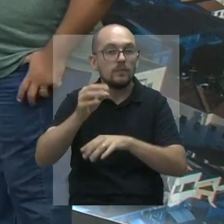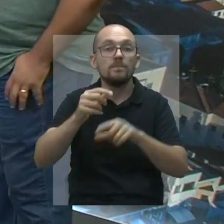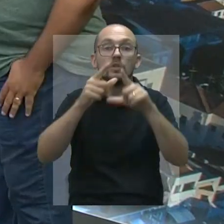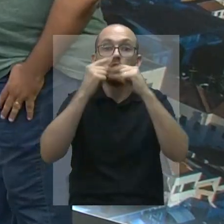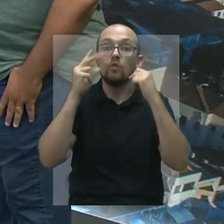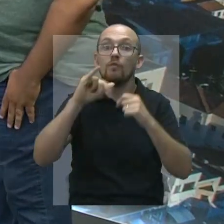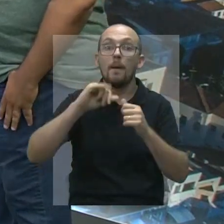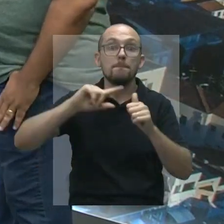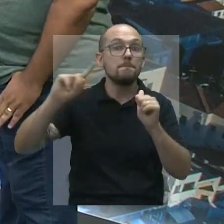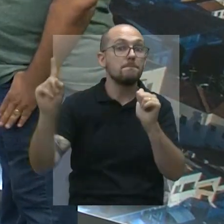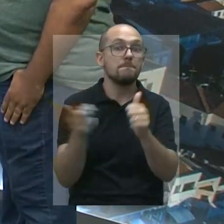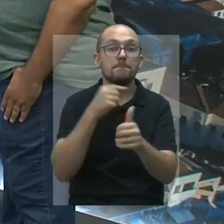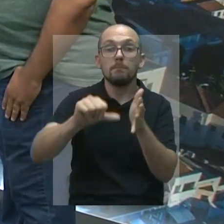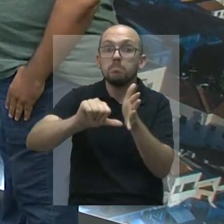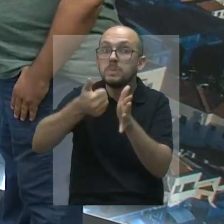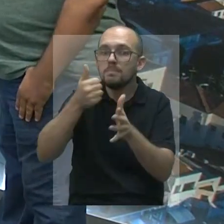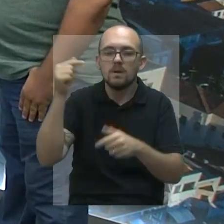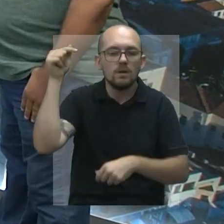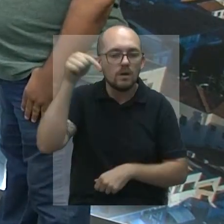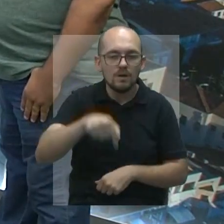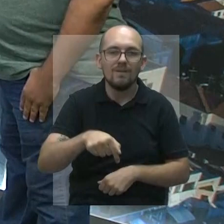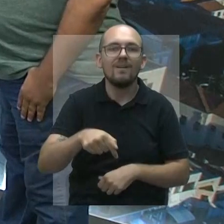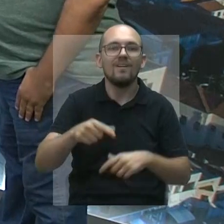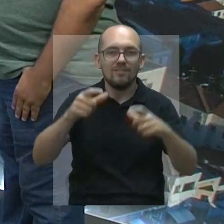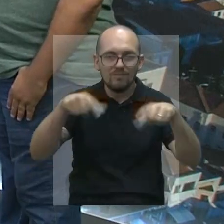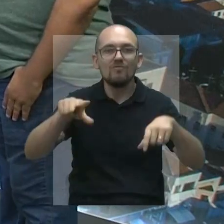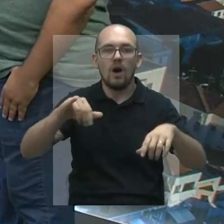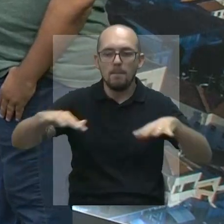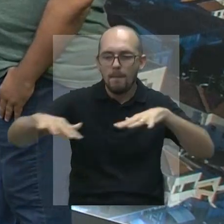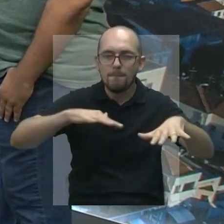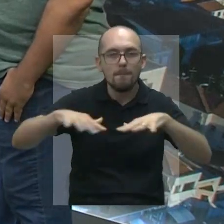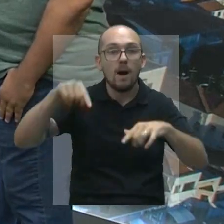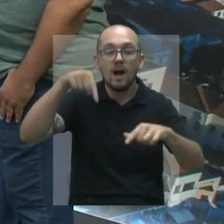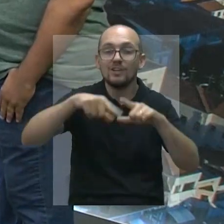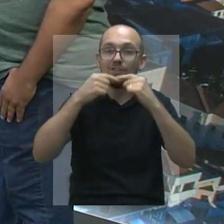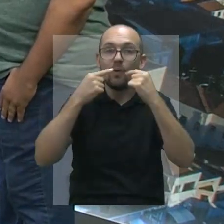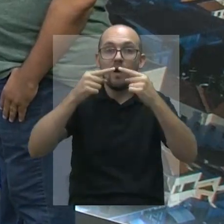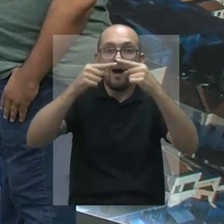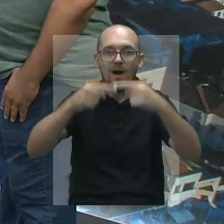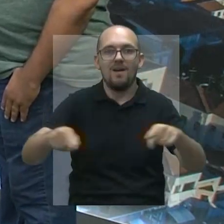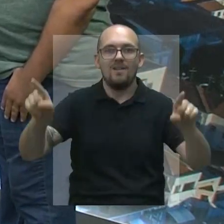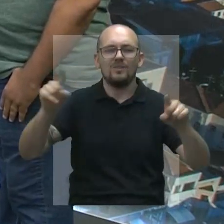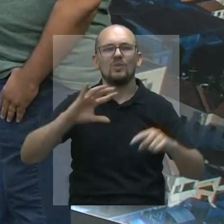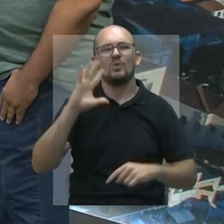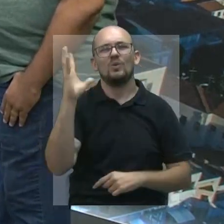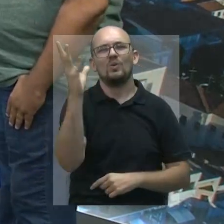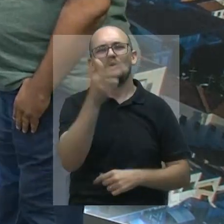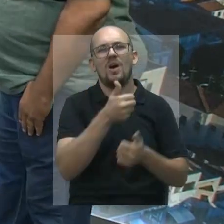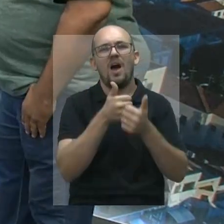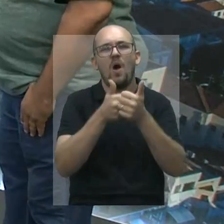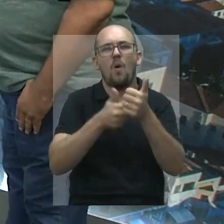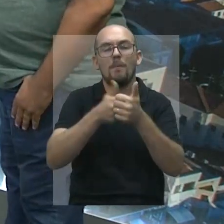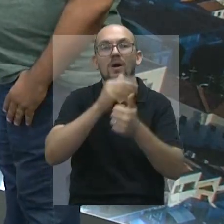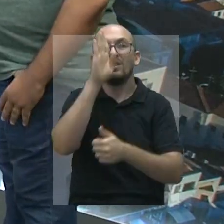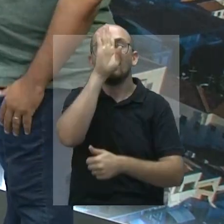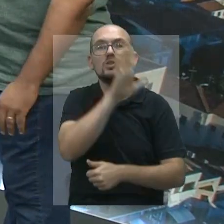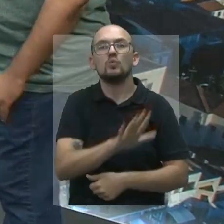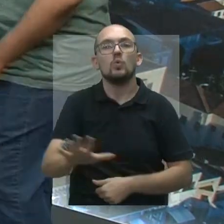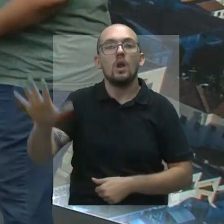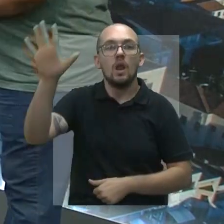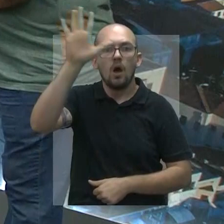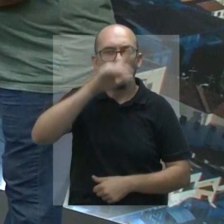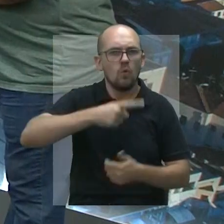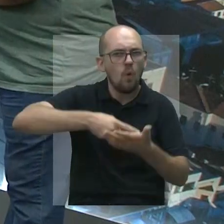a sede desta competição tradicionalíssima, né? Que abre o calendário brasileiro, todo mundo acompanha em nível nacional e já